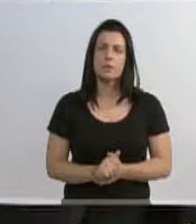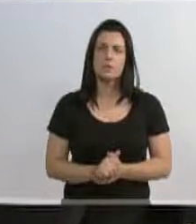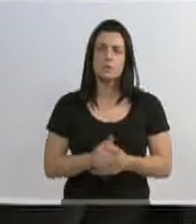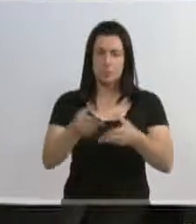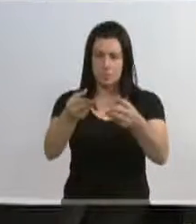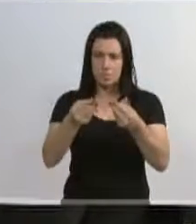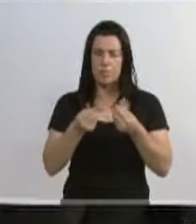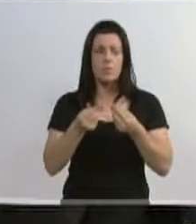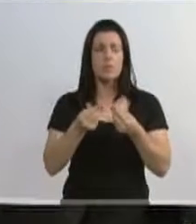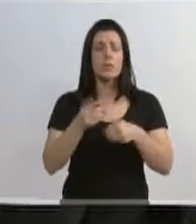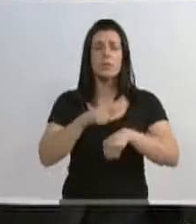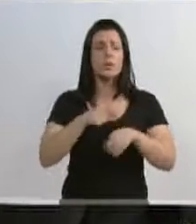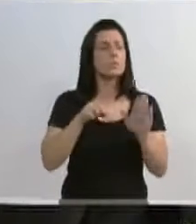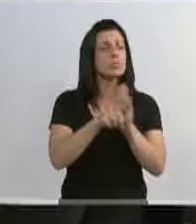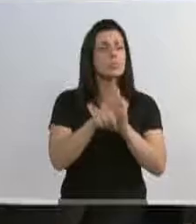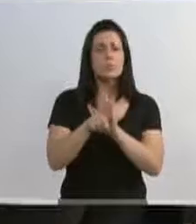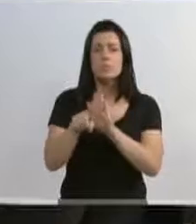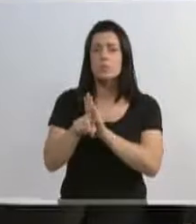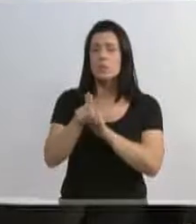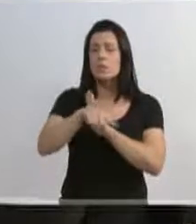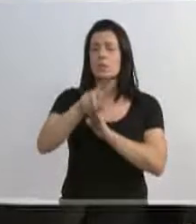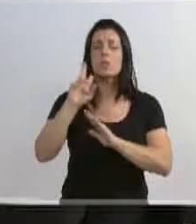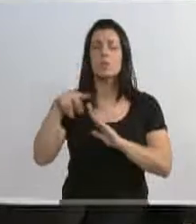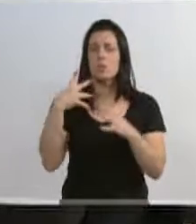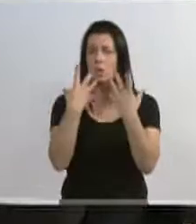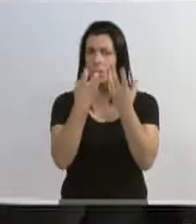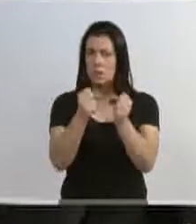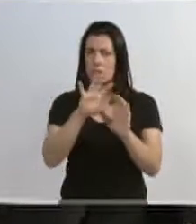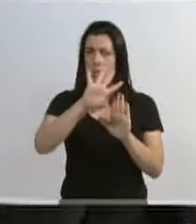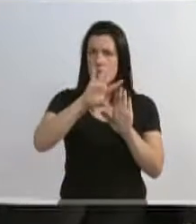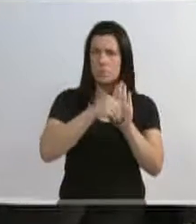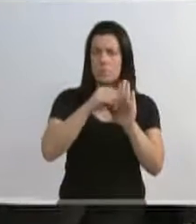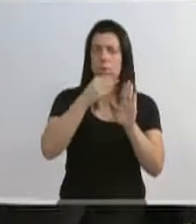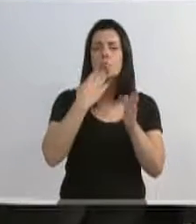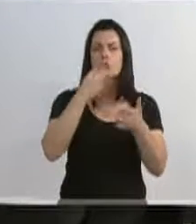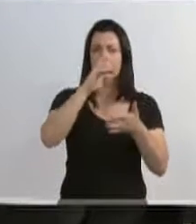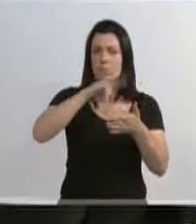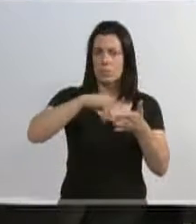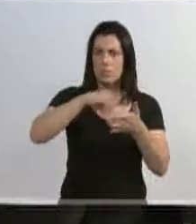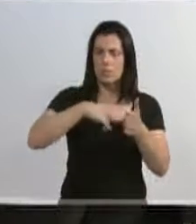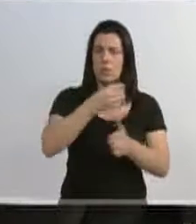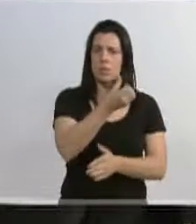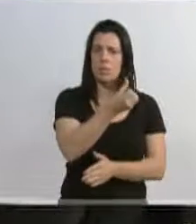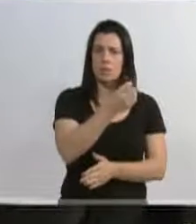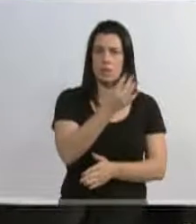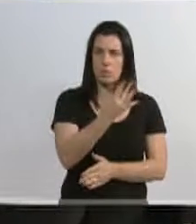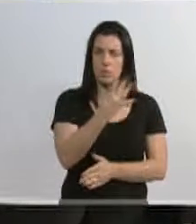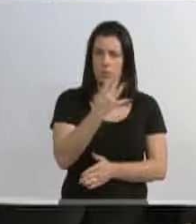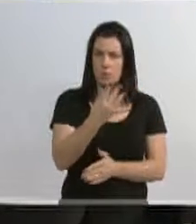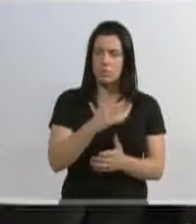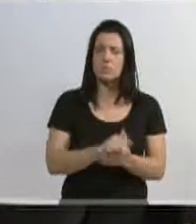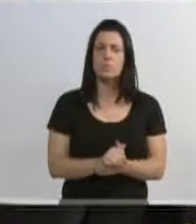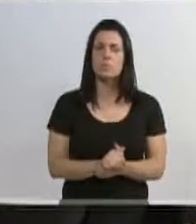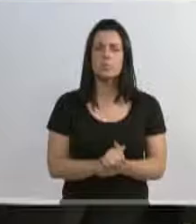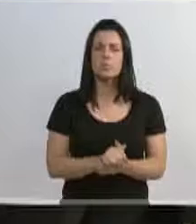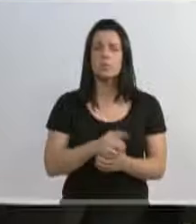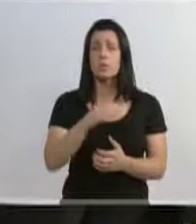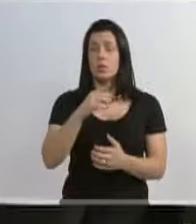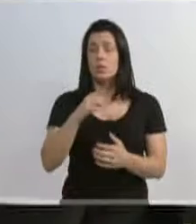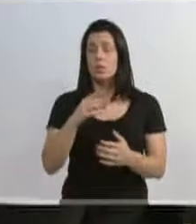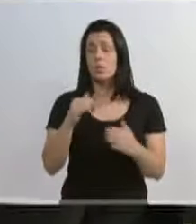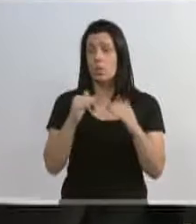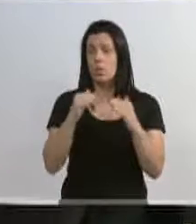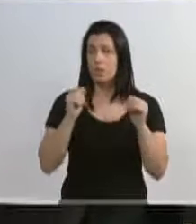Recebo e já consulto o plenário para a inclusão na ordem do dia do requerimento 674. Favoráveis permaneçam como estão, contrários